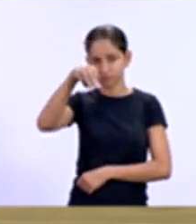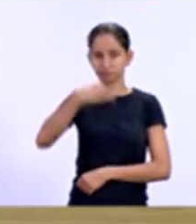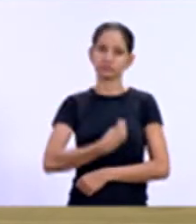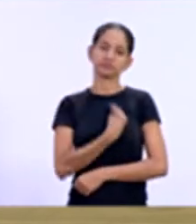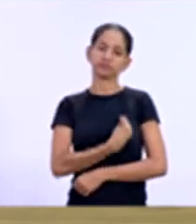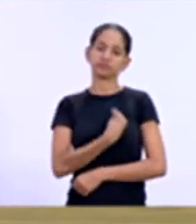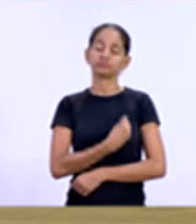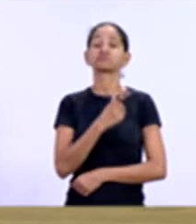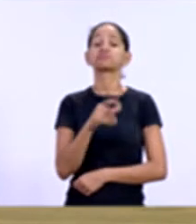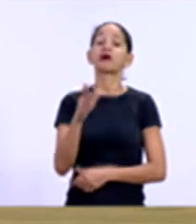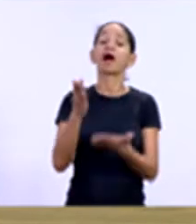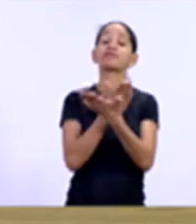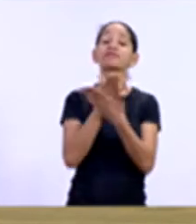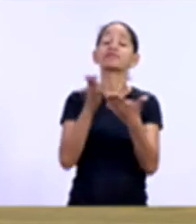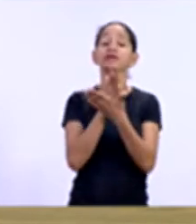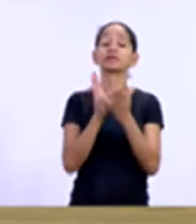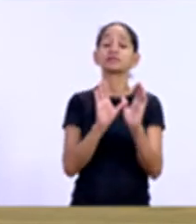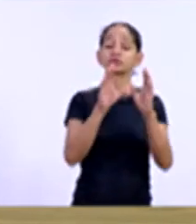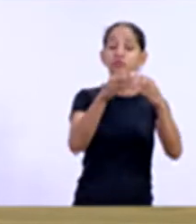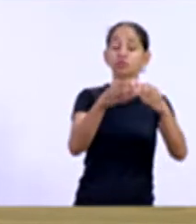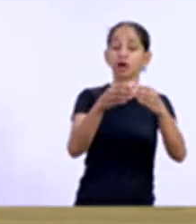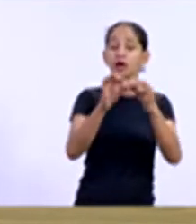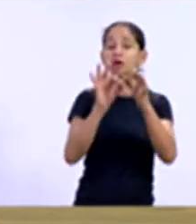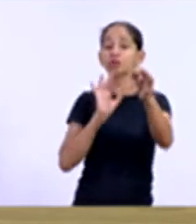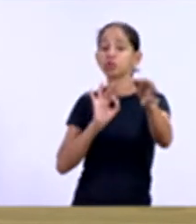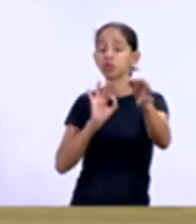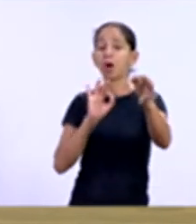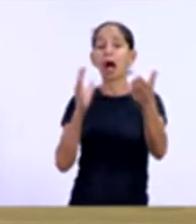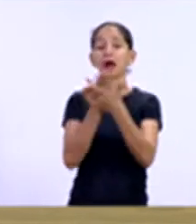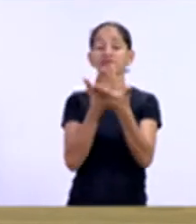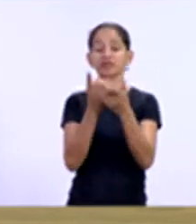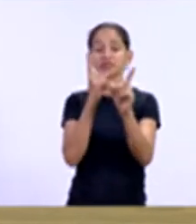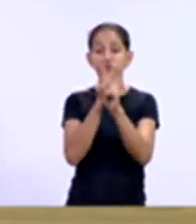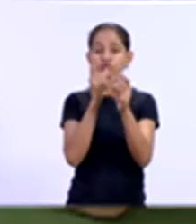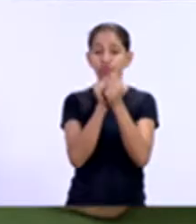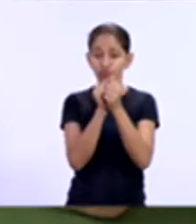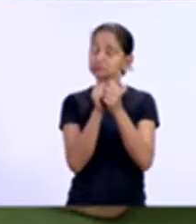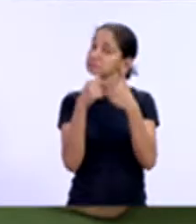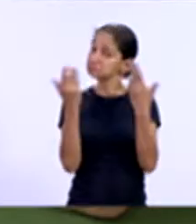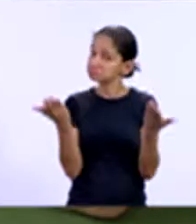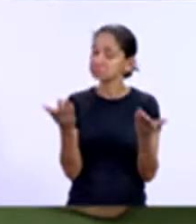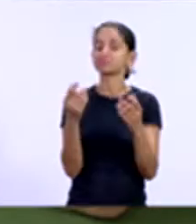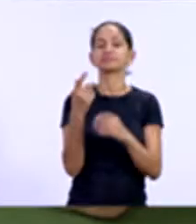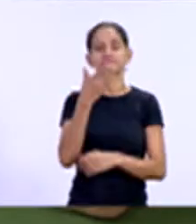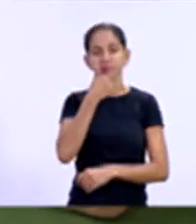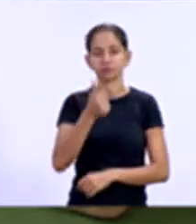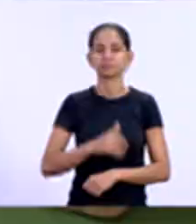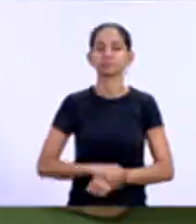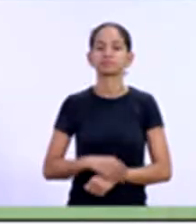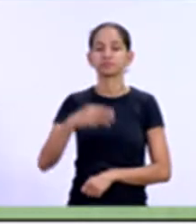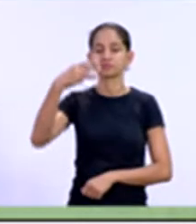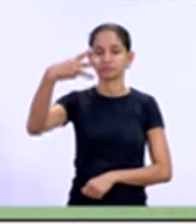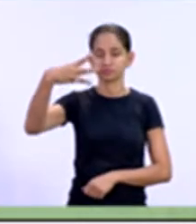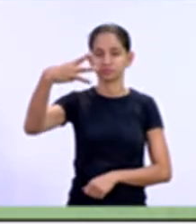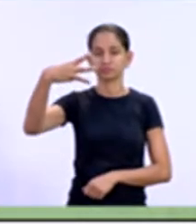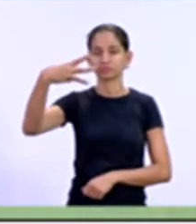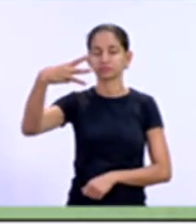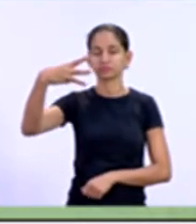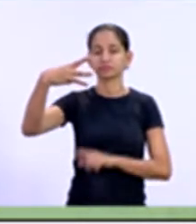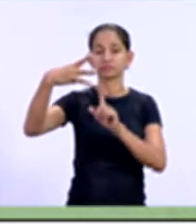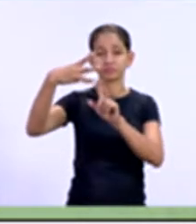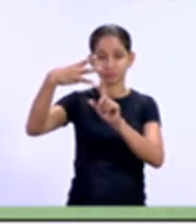com o momento presencial, local físico. Isso. Então, essa é uma grande diferença. E um outro tipo de